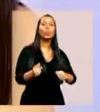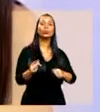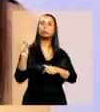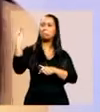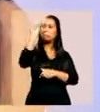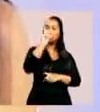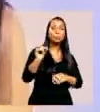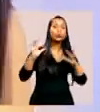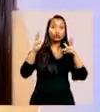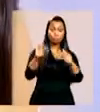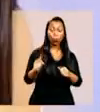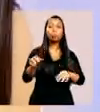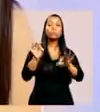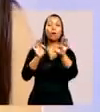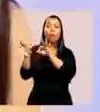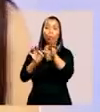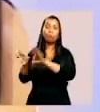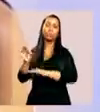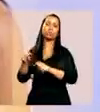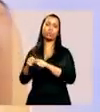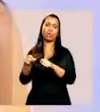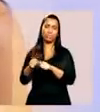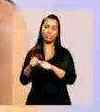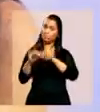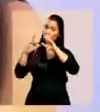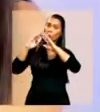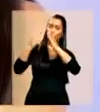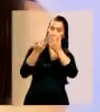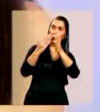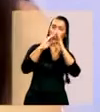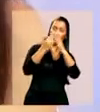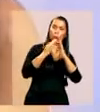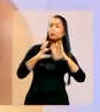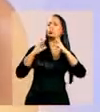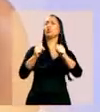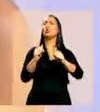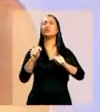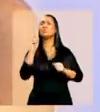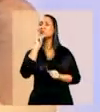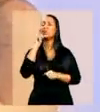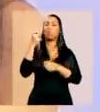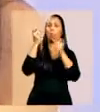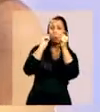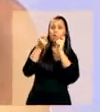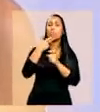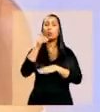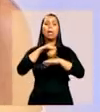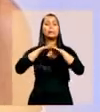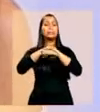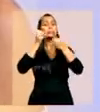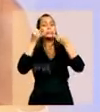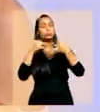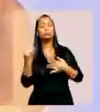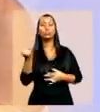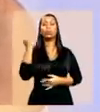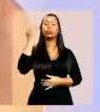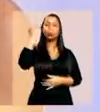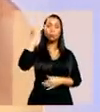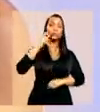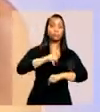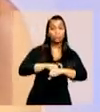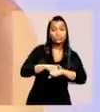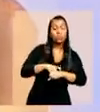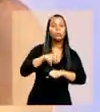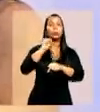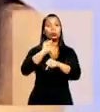todas as unidades agora elas estão se organizando para isso, estão fazendo reuniões, conversando com os pais, explicando a importância